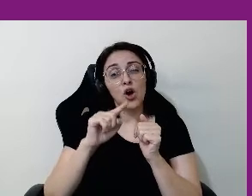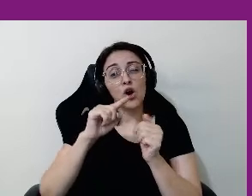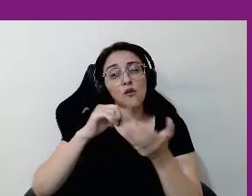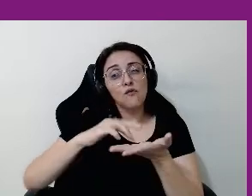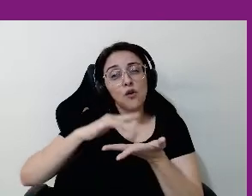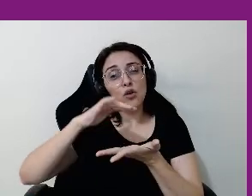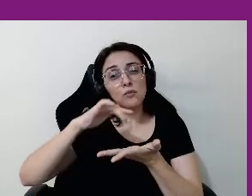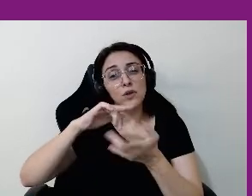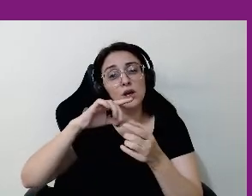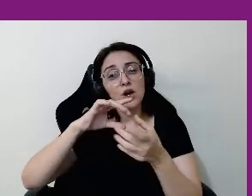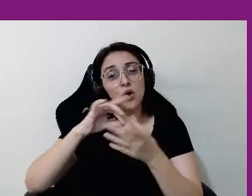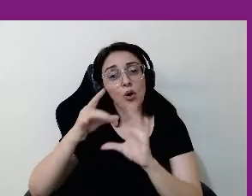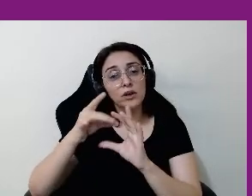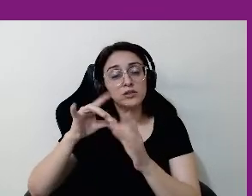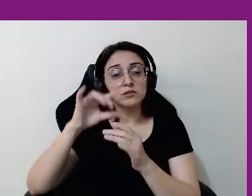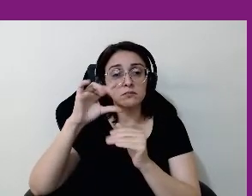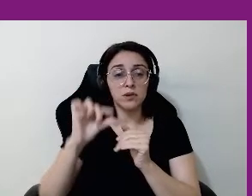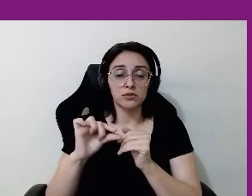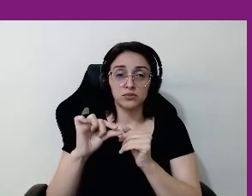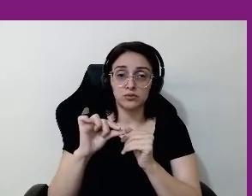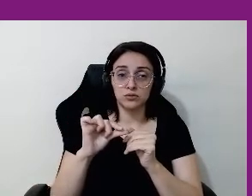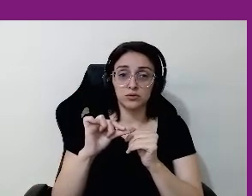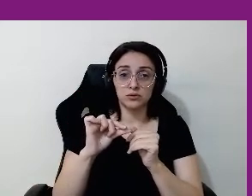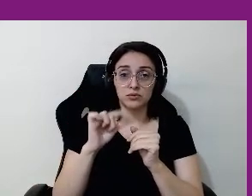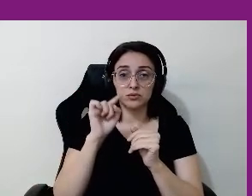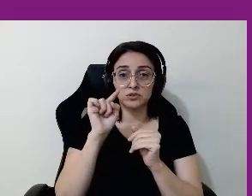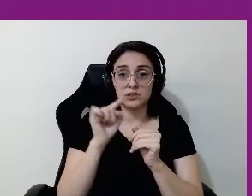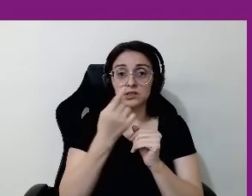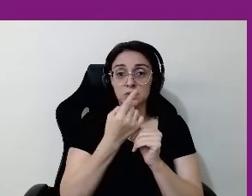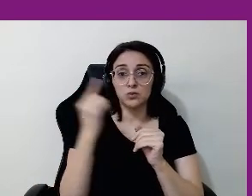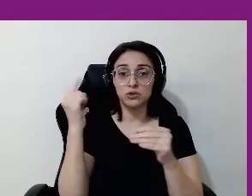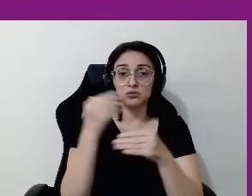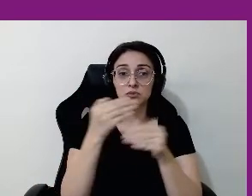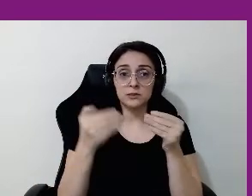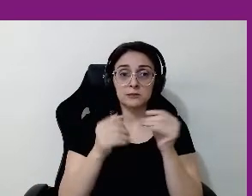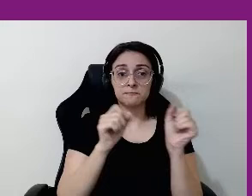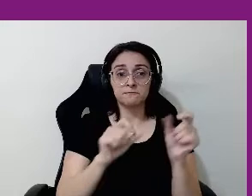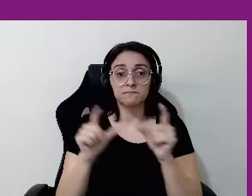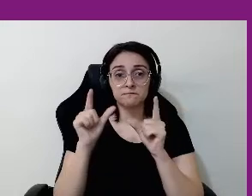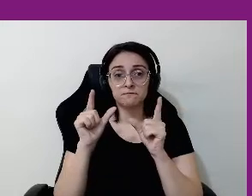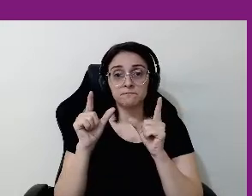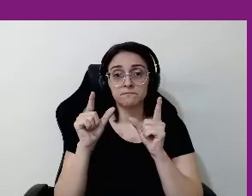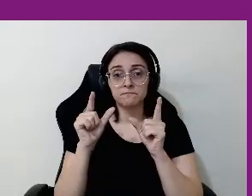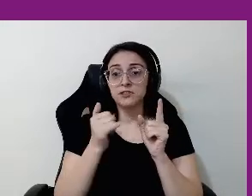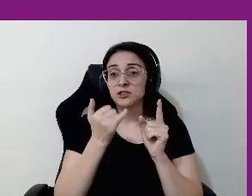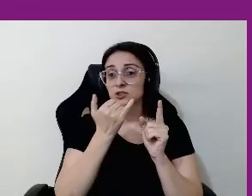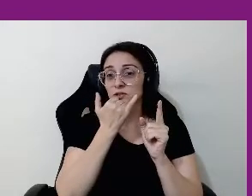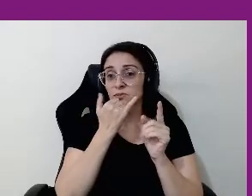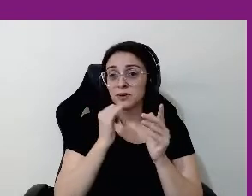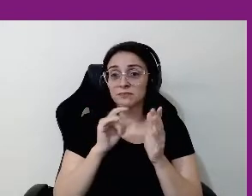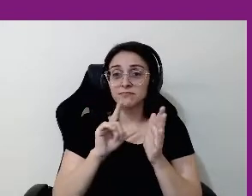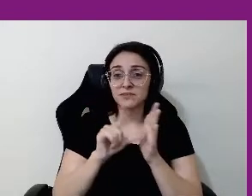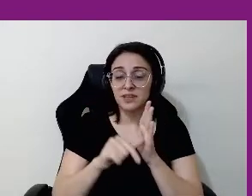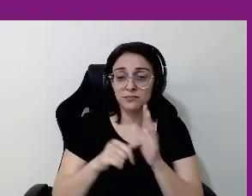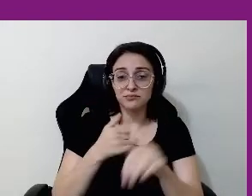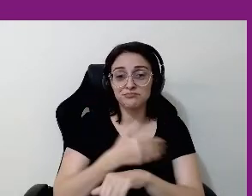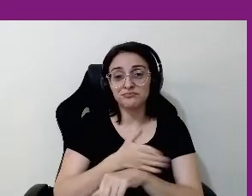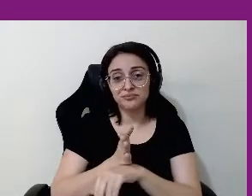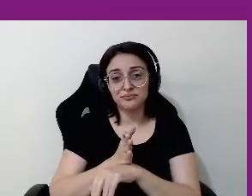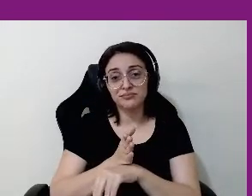baixo. Então, se a gente for ver, esse é o último slide, né? Desculpe por ter ultrapassado o